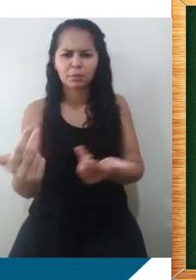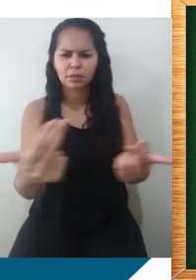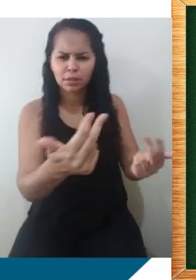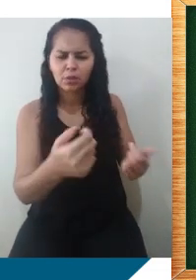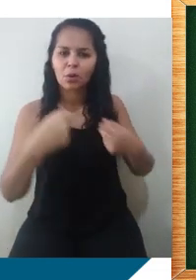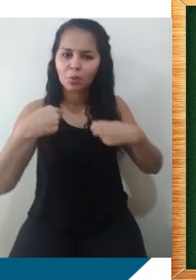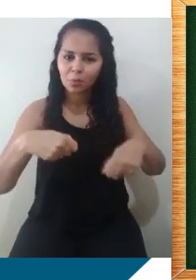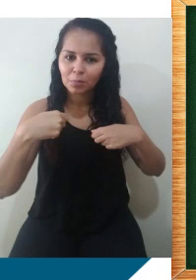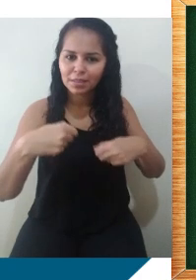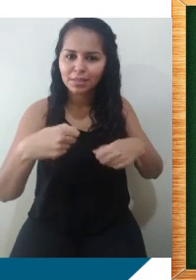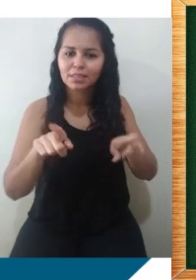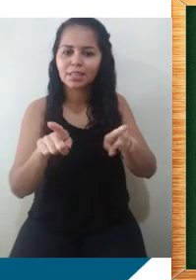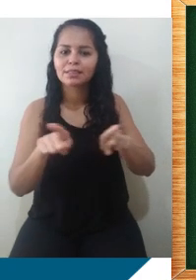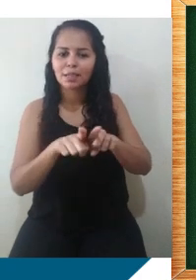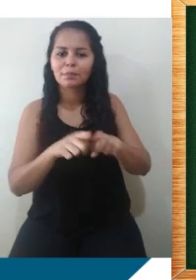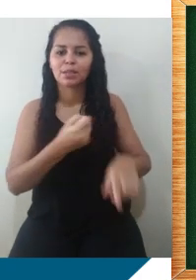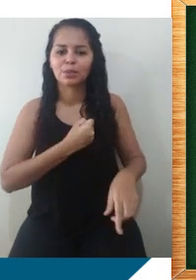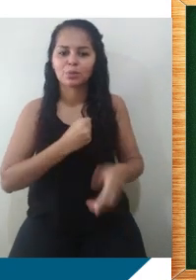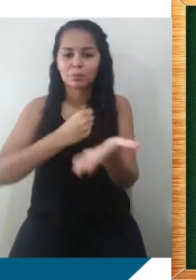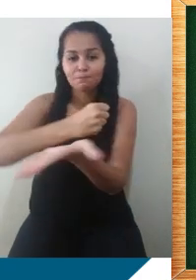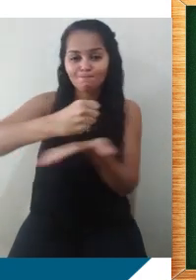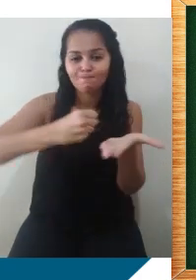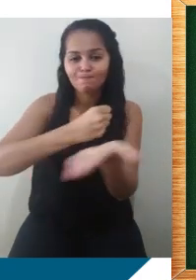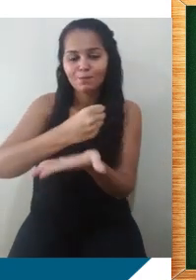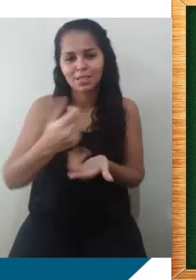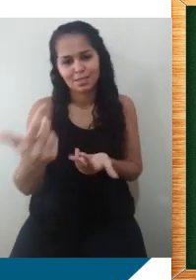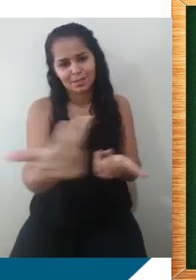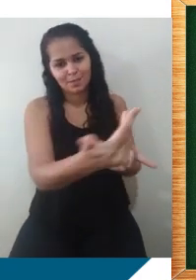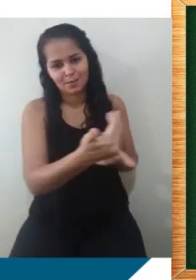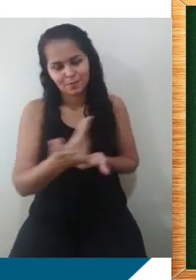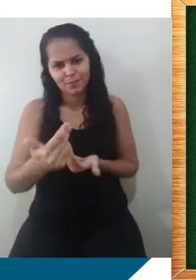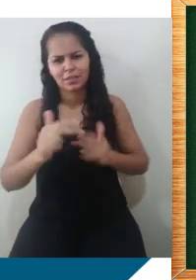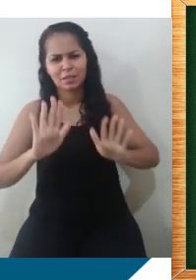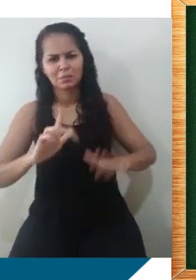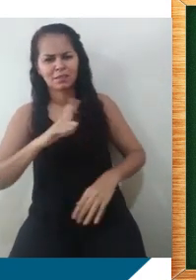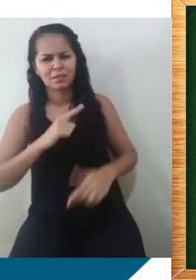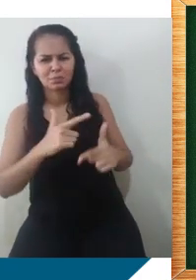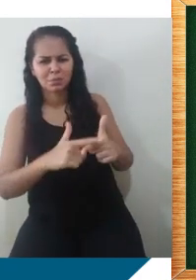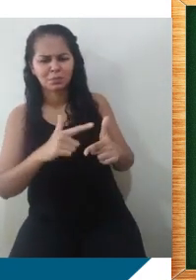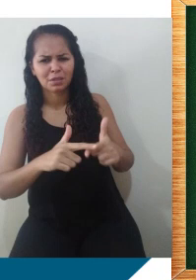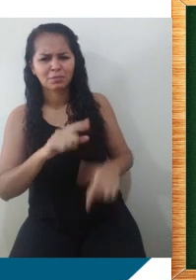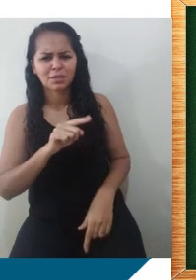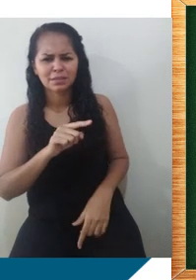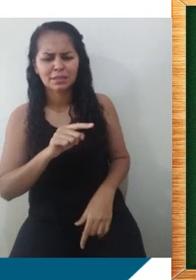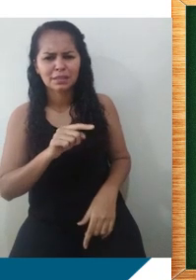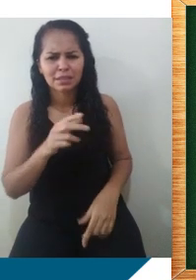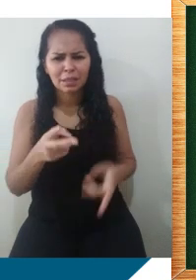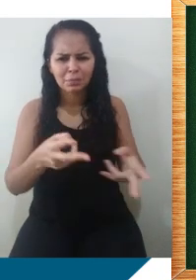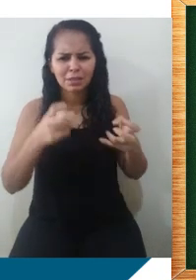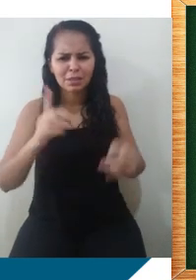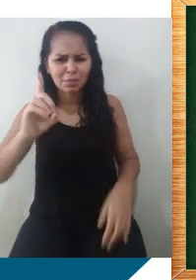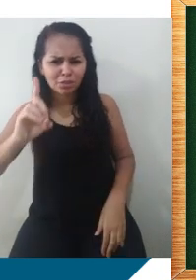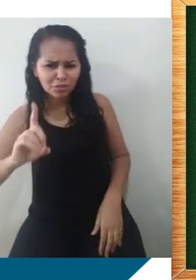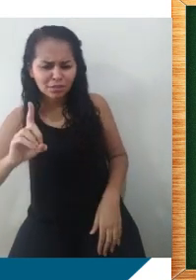um problema ali. Do lado direito, nós temos como base um número negativo, menos 2. E do lado esquerdo, um número